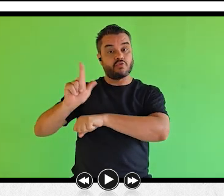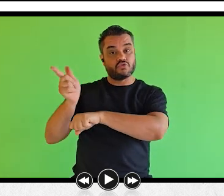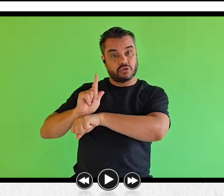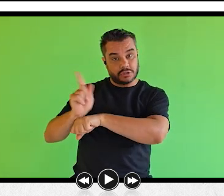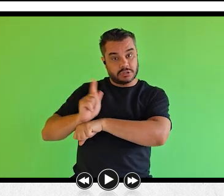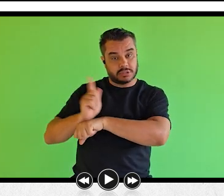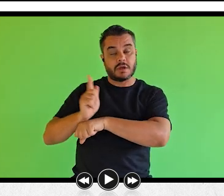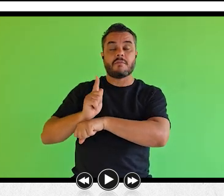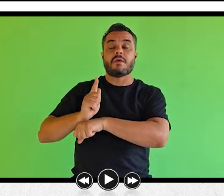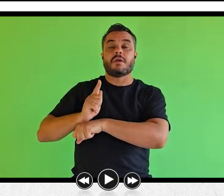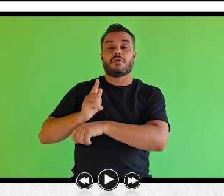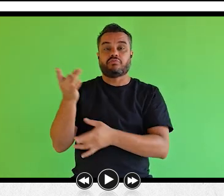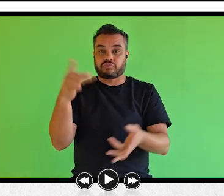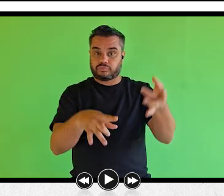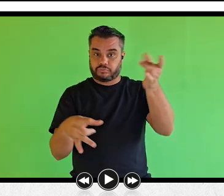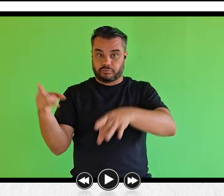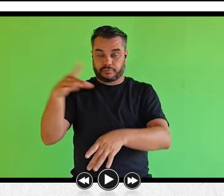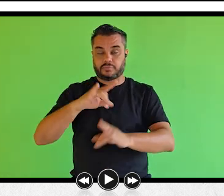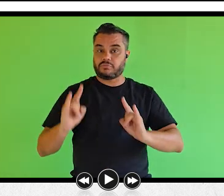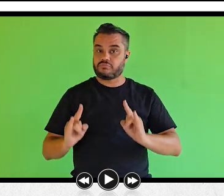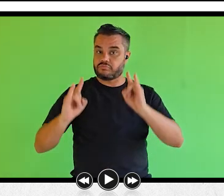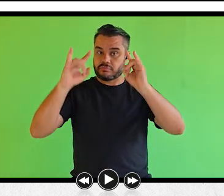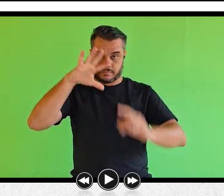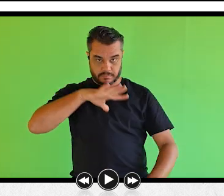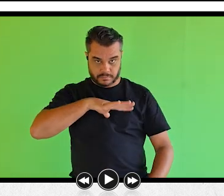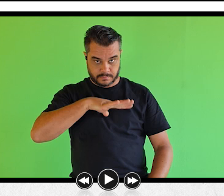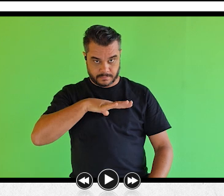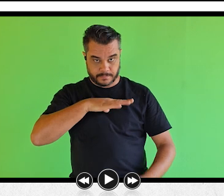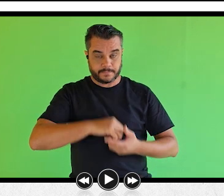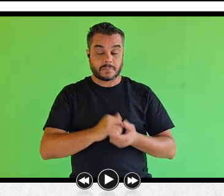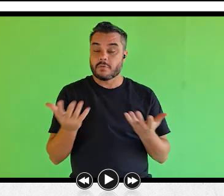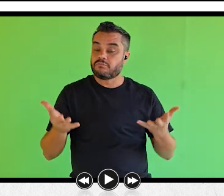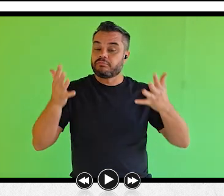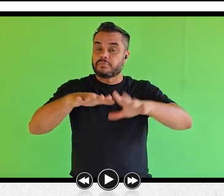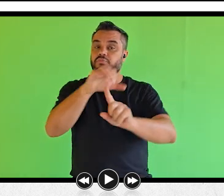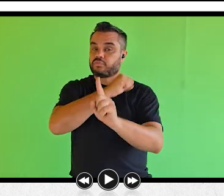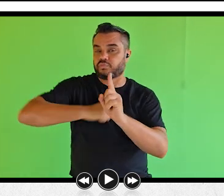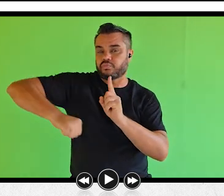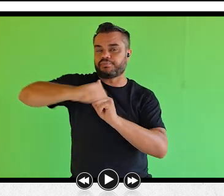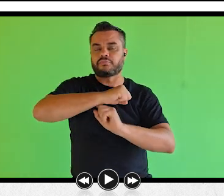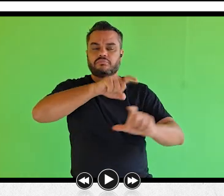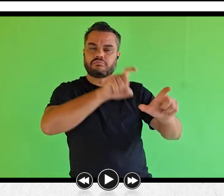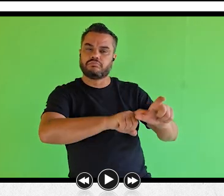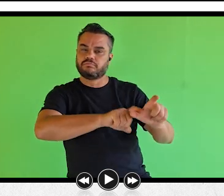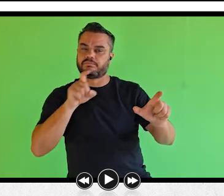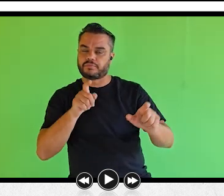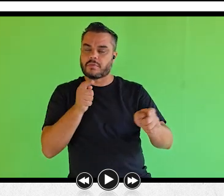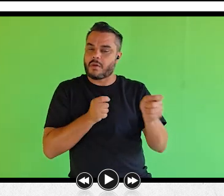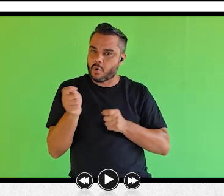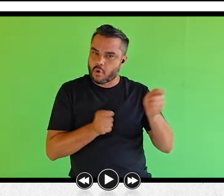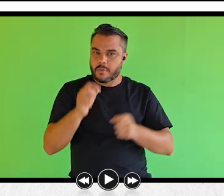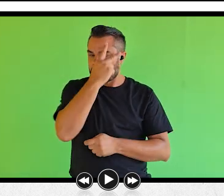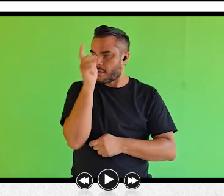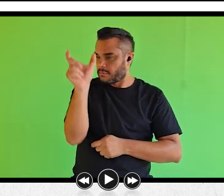o gerenciamento e gestão dos resíduos sólidos urbanos. E vamos falar sobre inclusão social e emancipação econômica